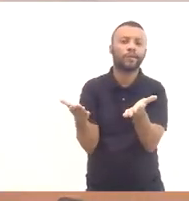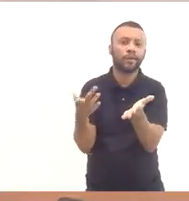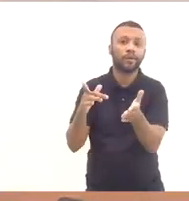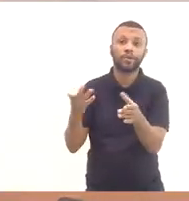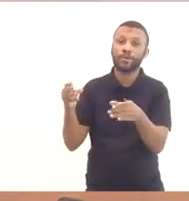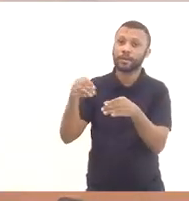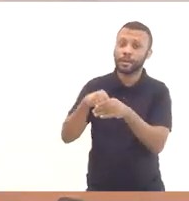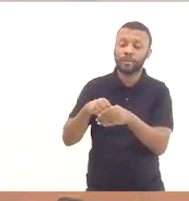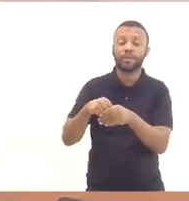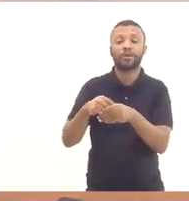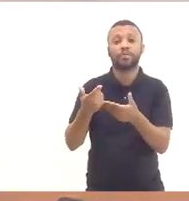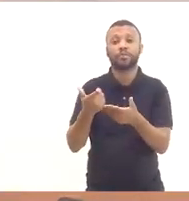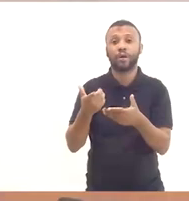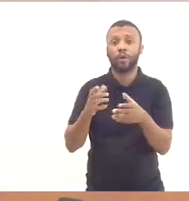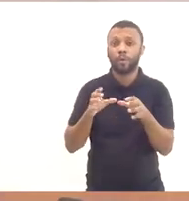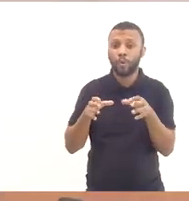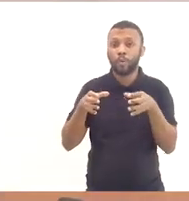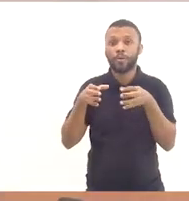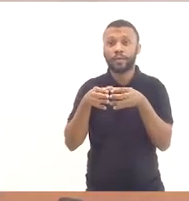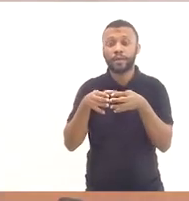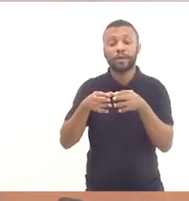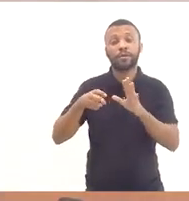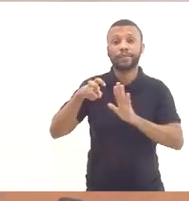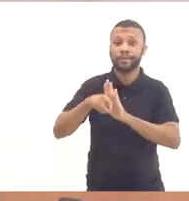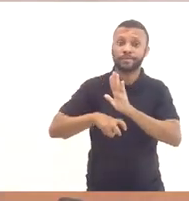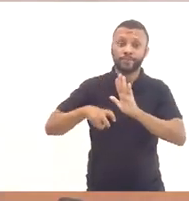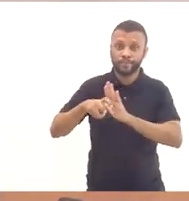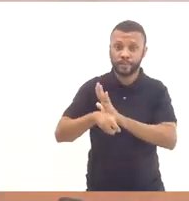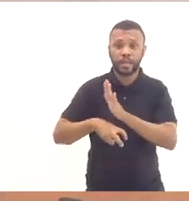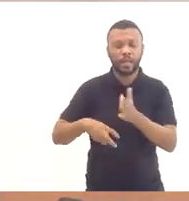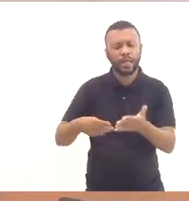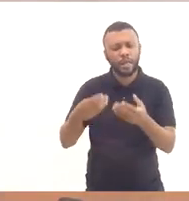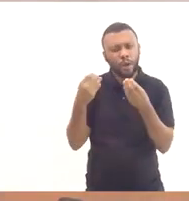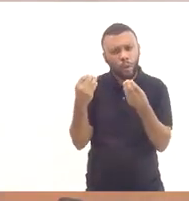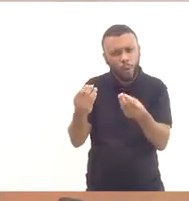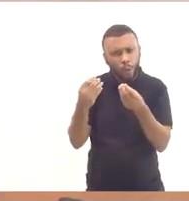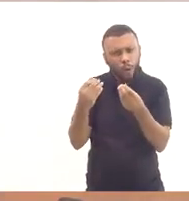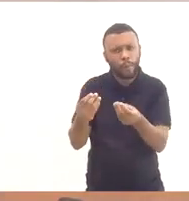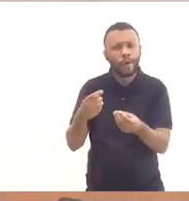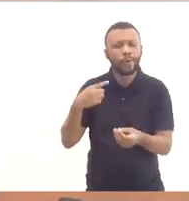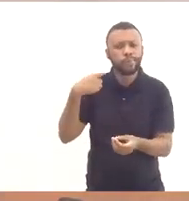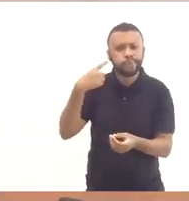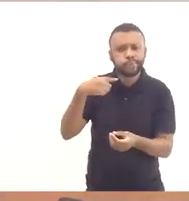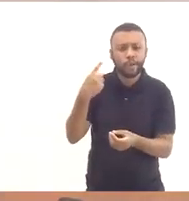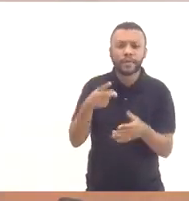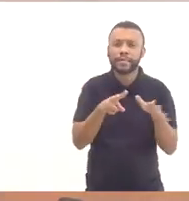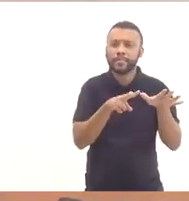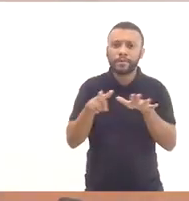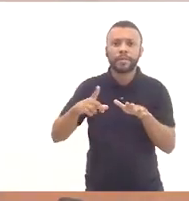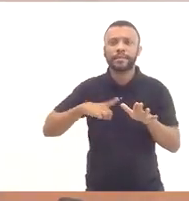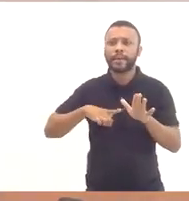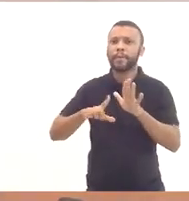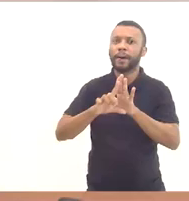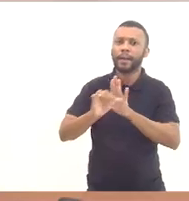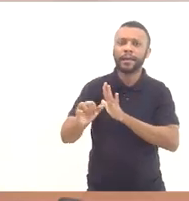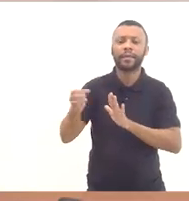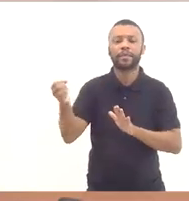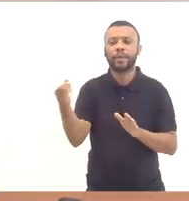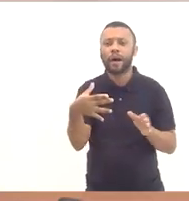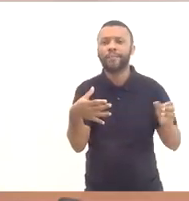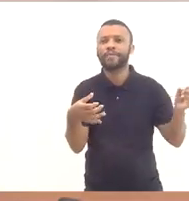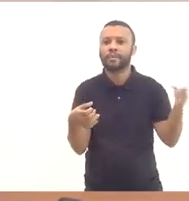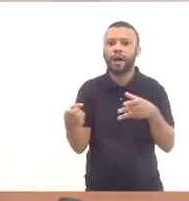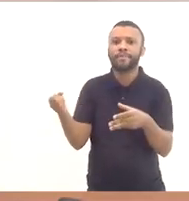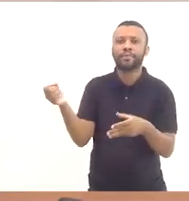eu tô no Conselho da pessoa com deficiência me deixa indignada como advogada cada semana chega uma lei nova